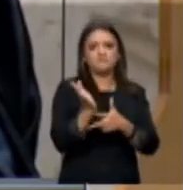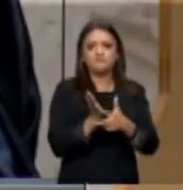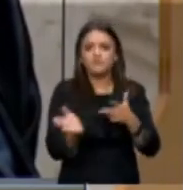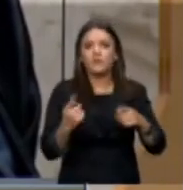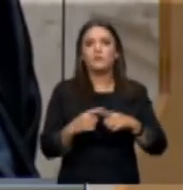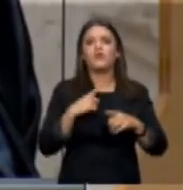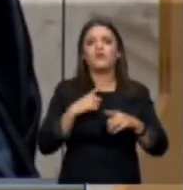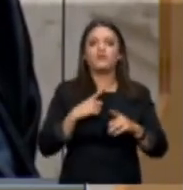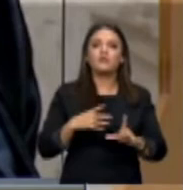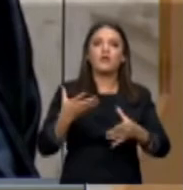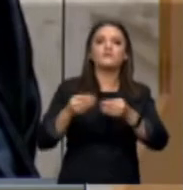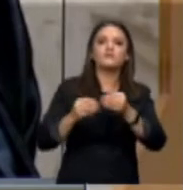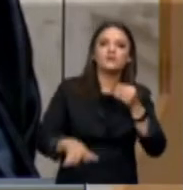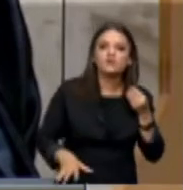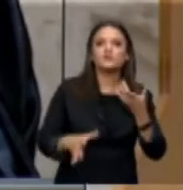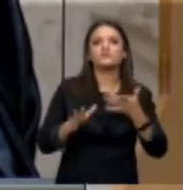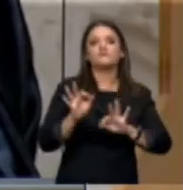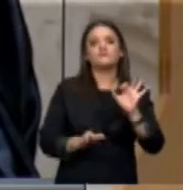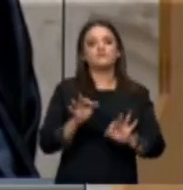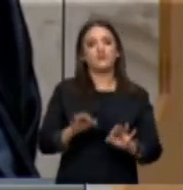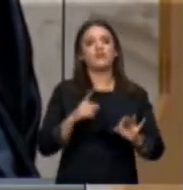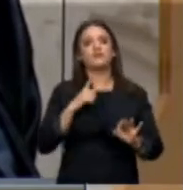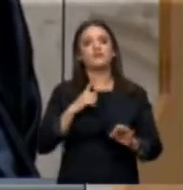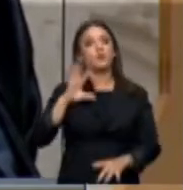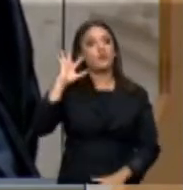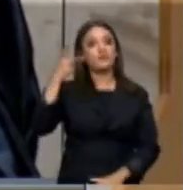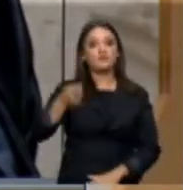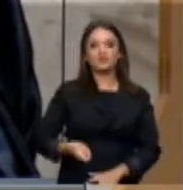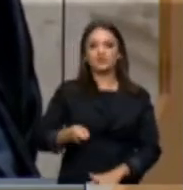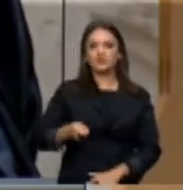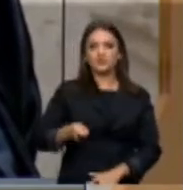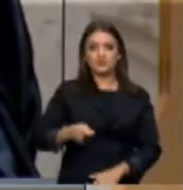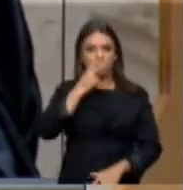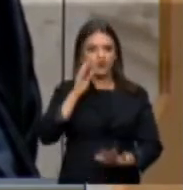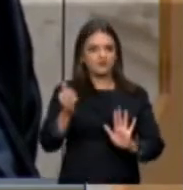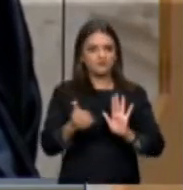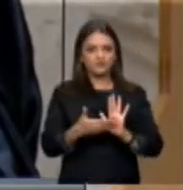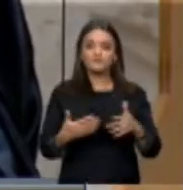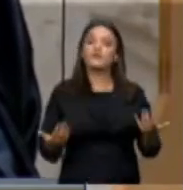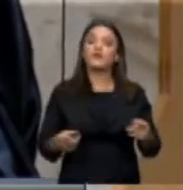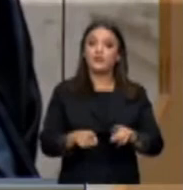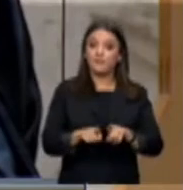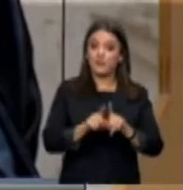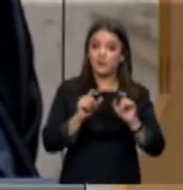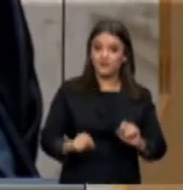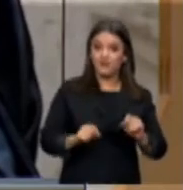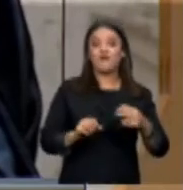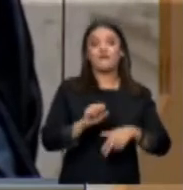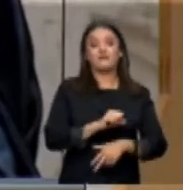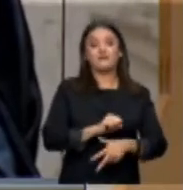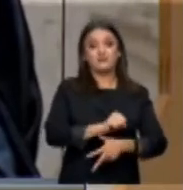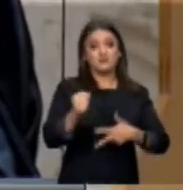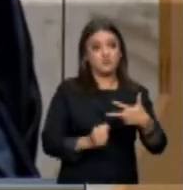prestação jurisdicional, fragilizando o cumprimento das decisões judiciais. Além de desrespeitar a separação dos